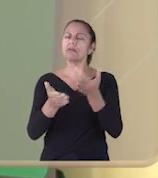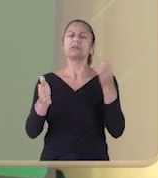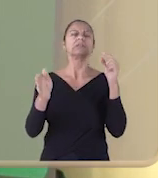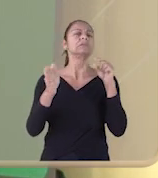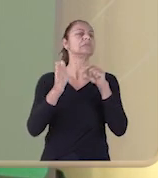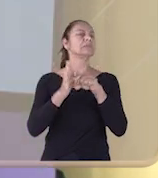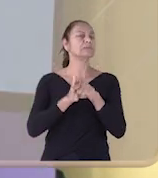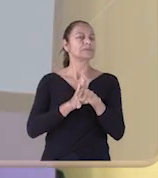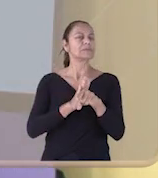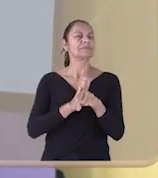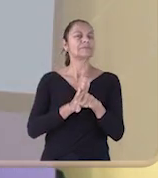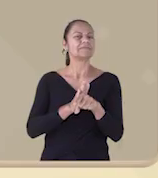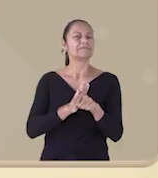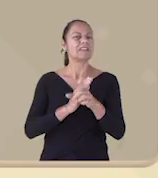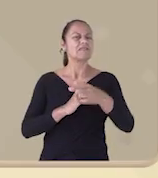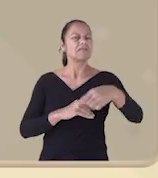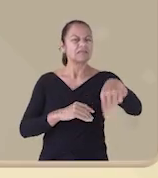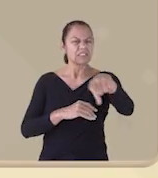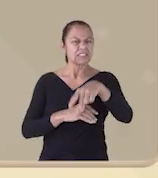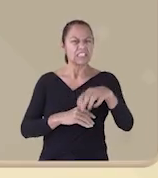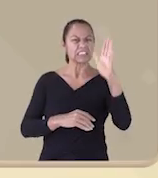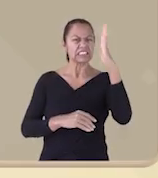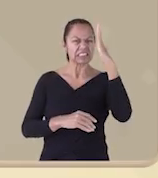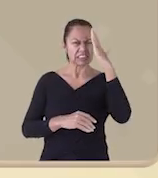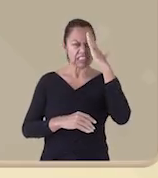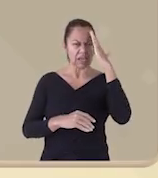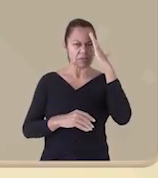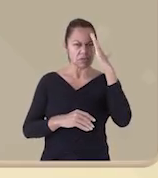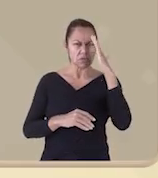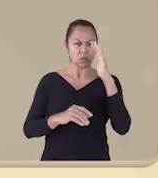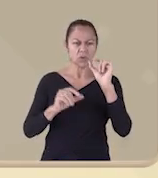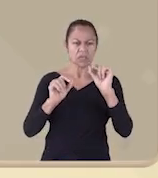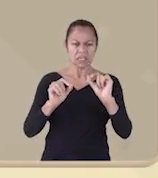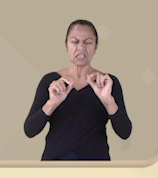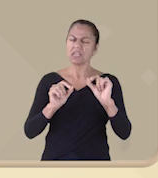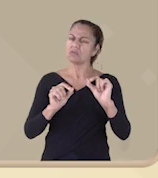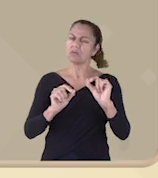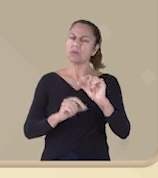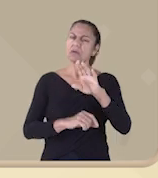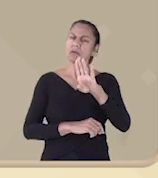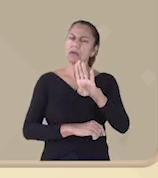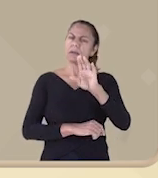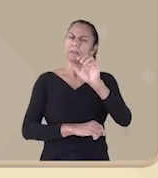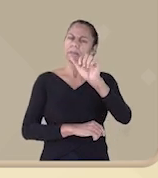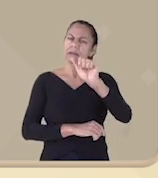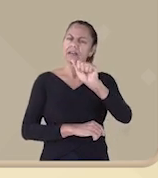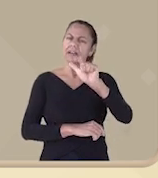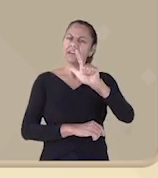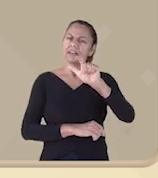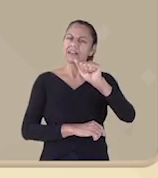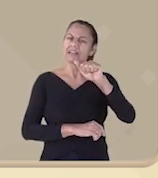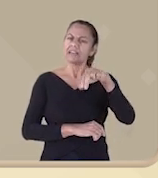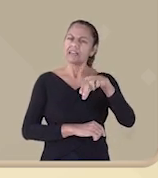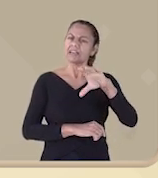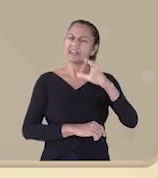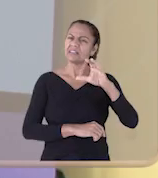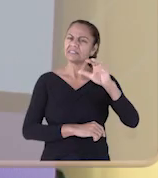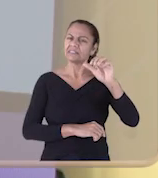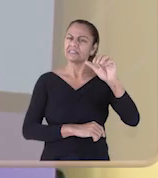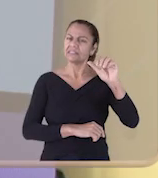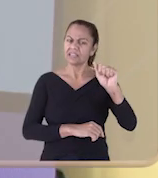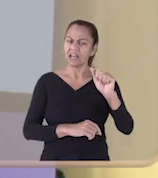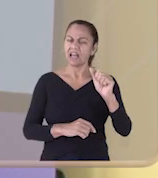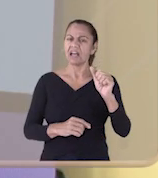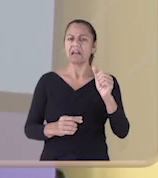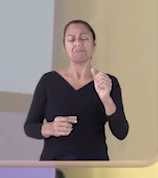uma pergunta. Você sabe o que é uma balança? Certamente você já deve ter